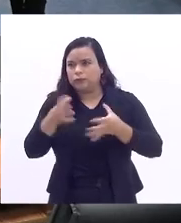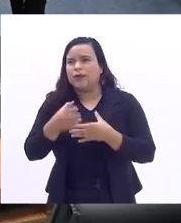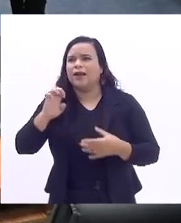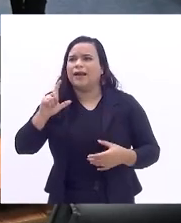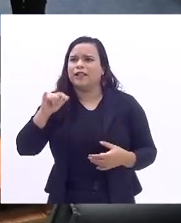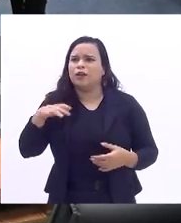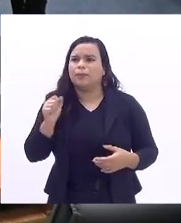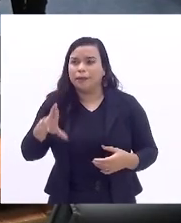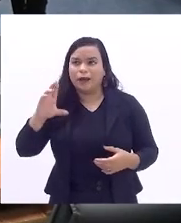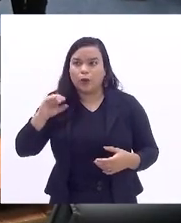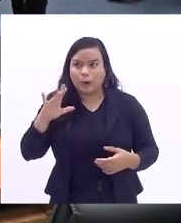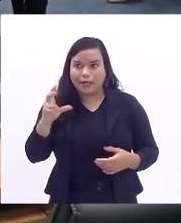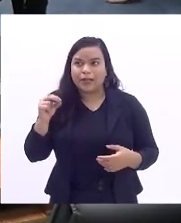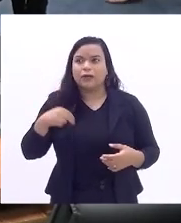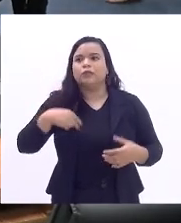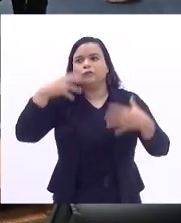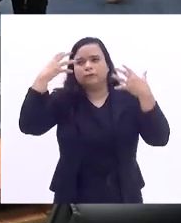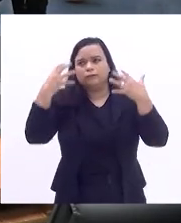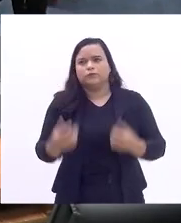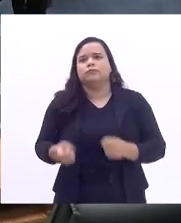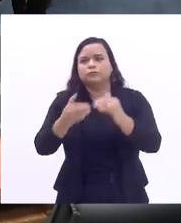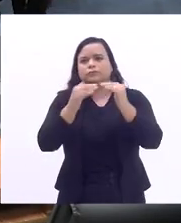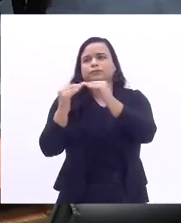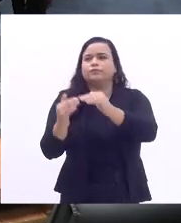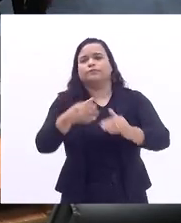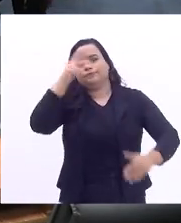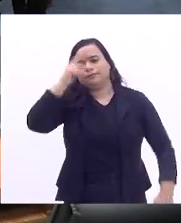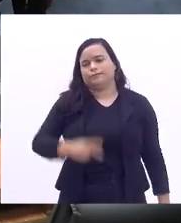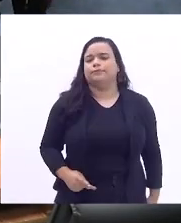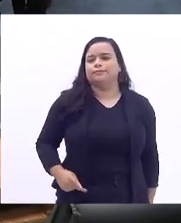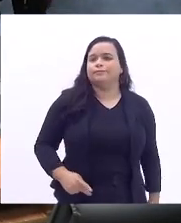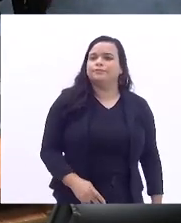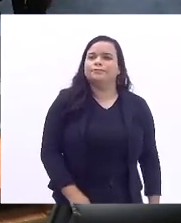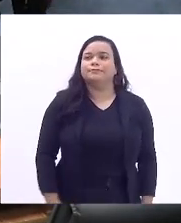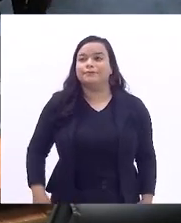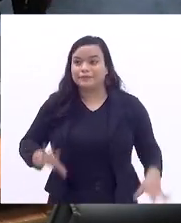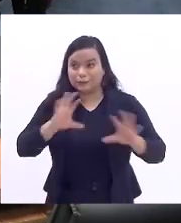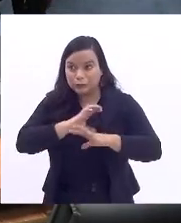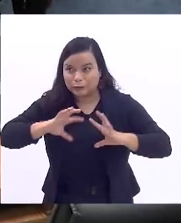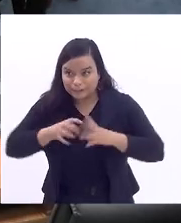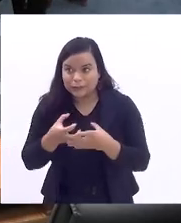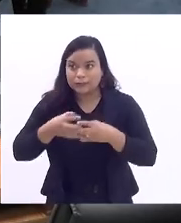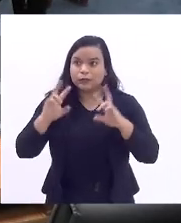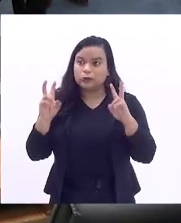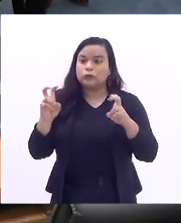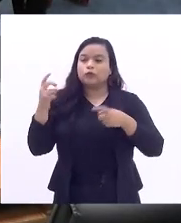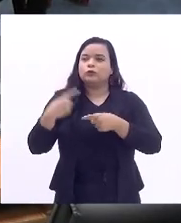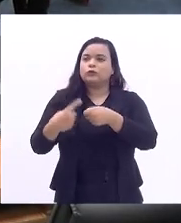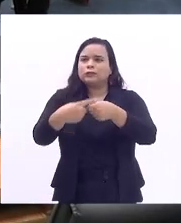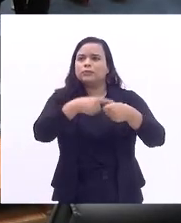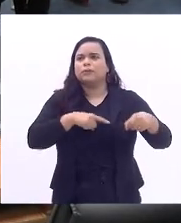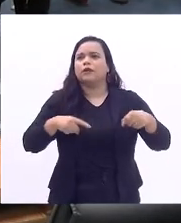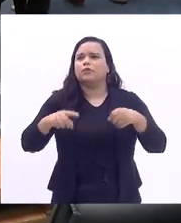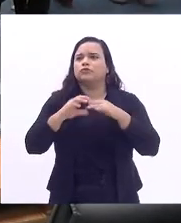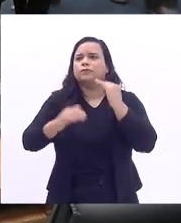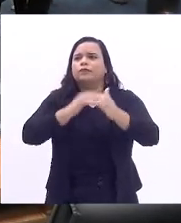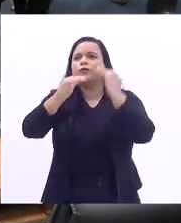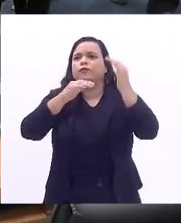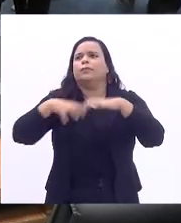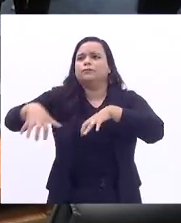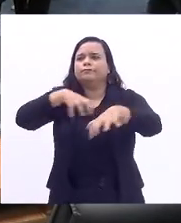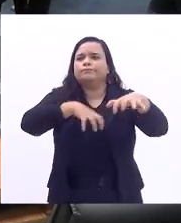amarrar Coelho país é favorável Presidente pela comissão de assuntos municipais e desenvolvimento Regional deputado